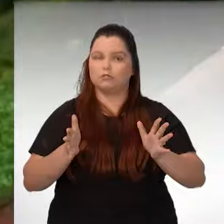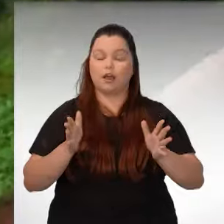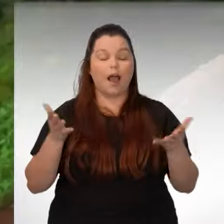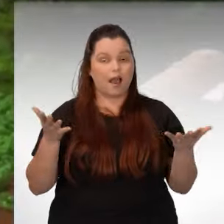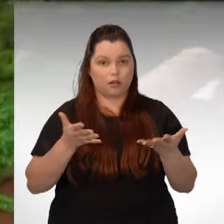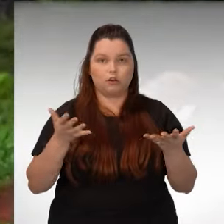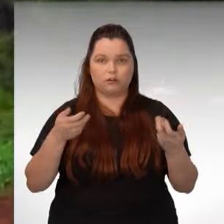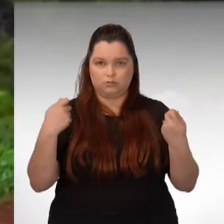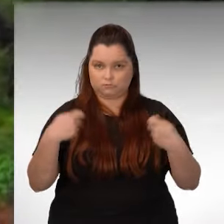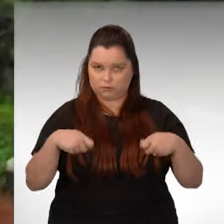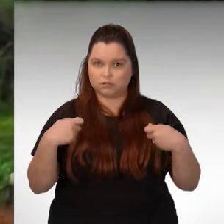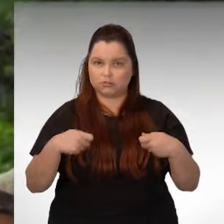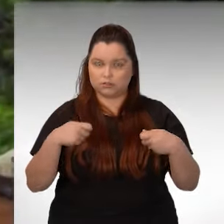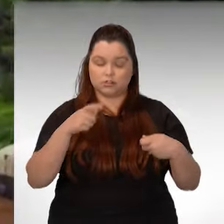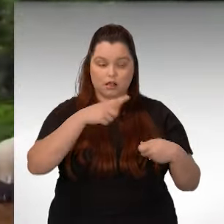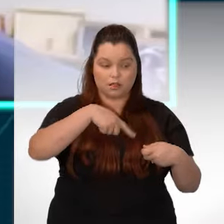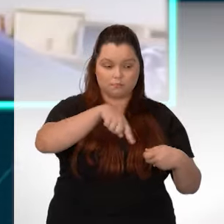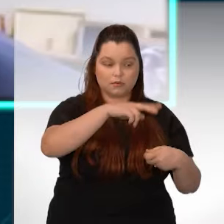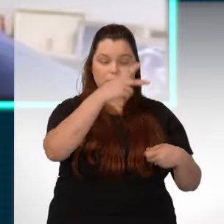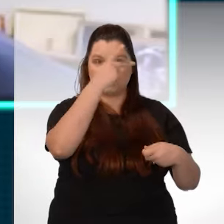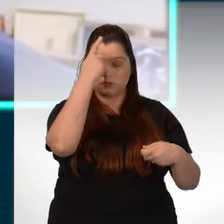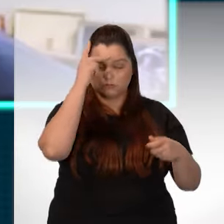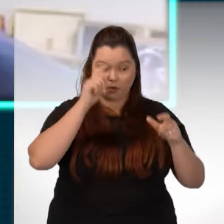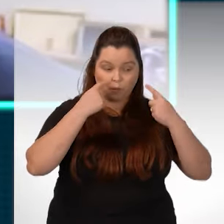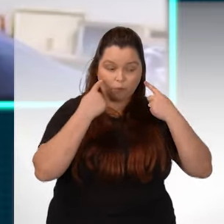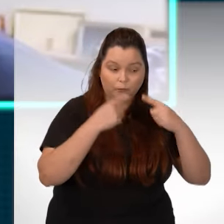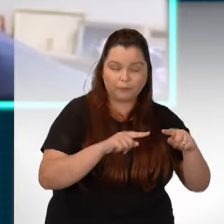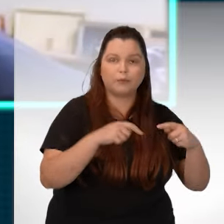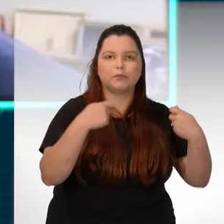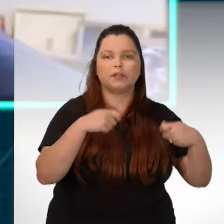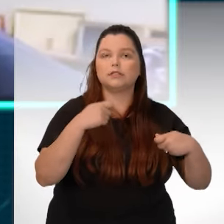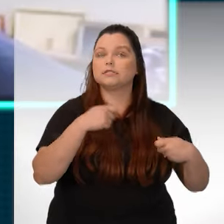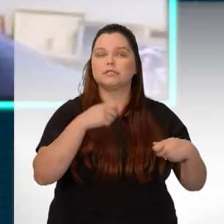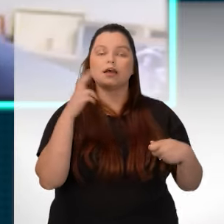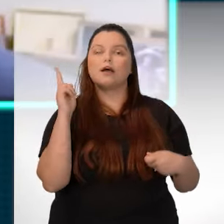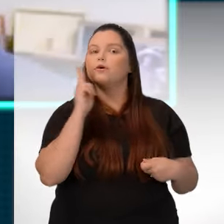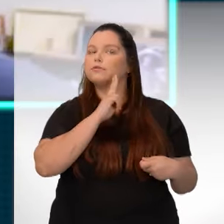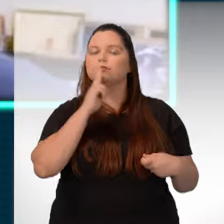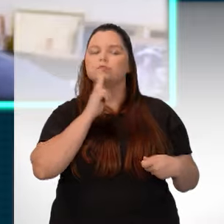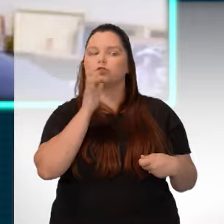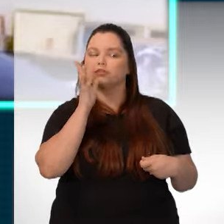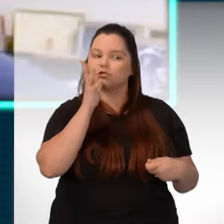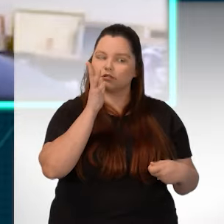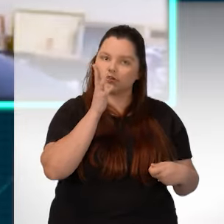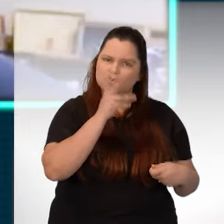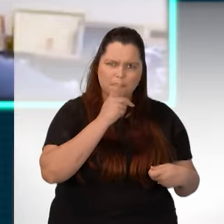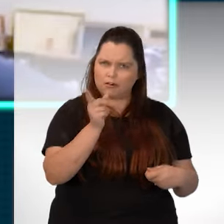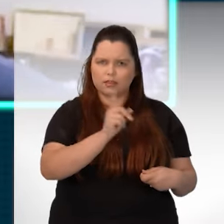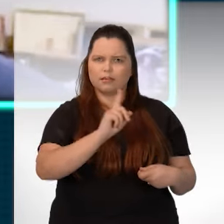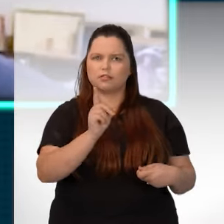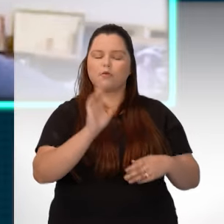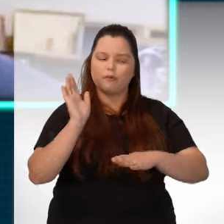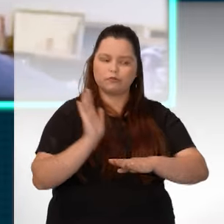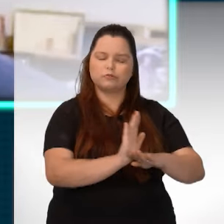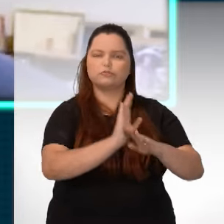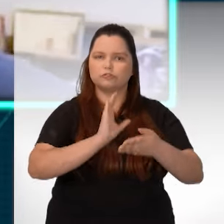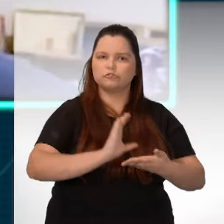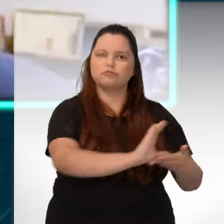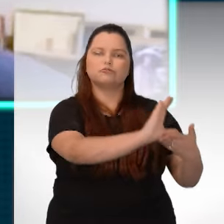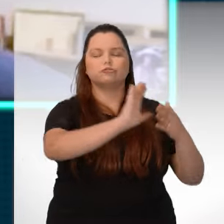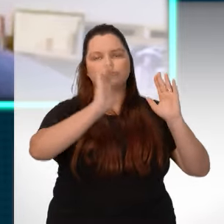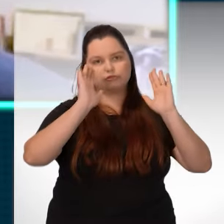desde já, para que os atingidos que têm pressa sejam já reparados e ações possam